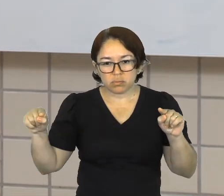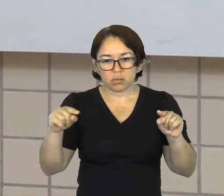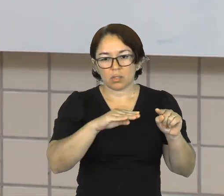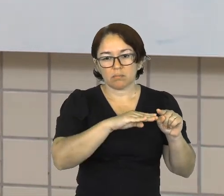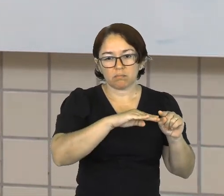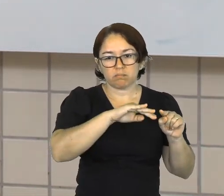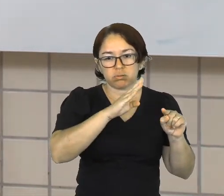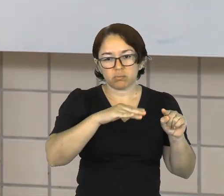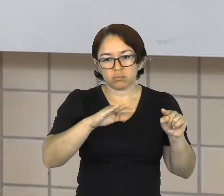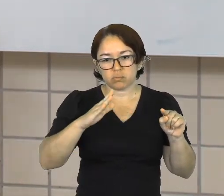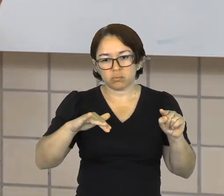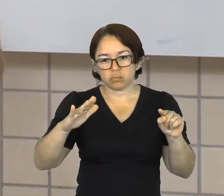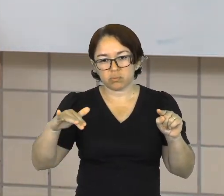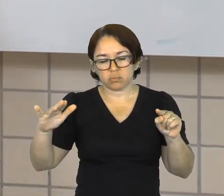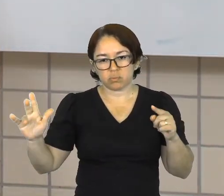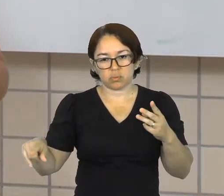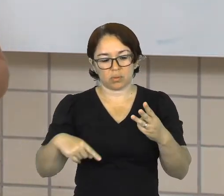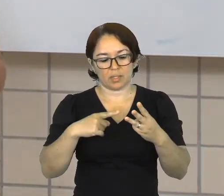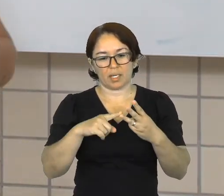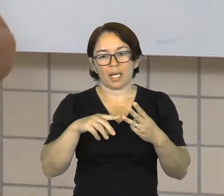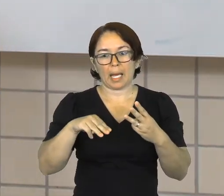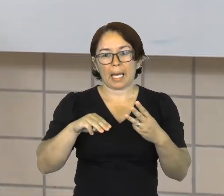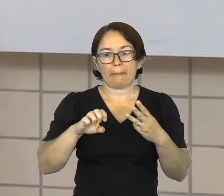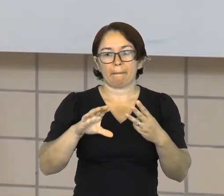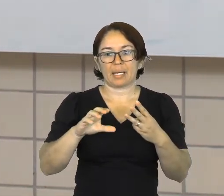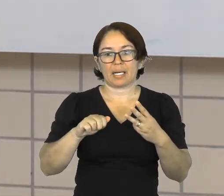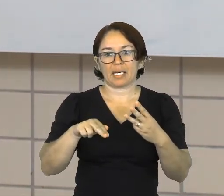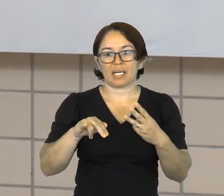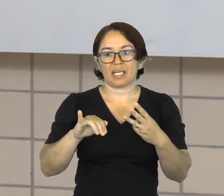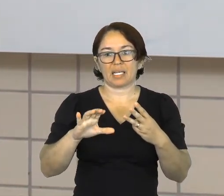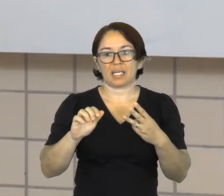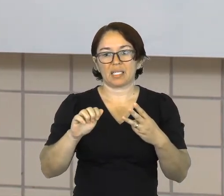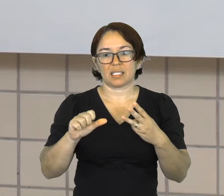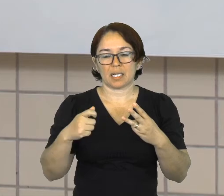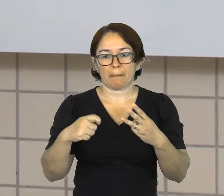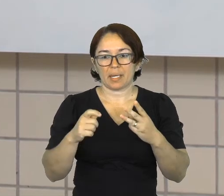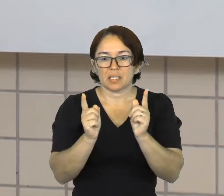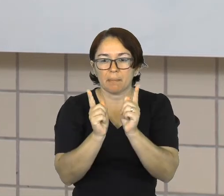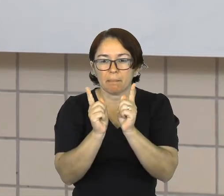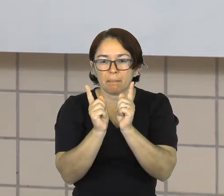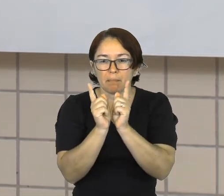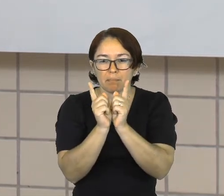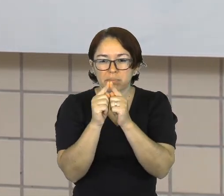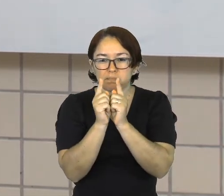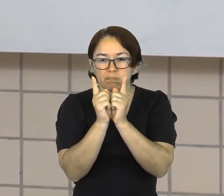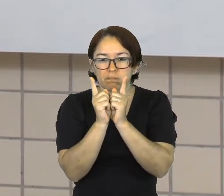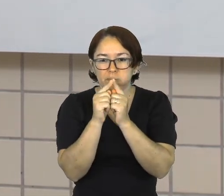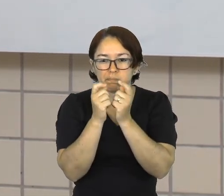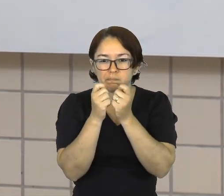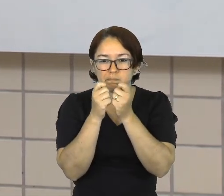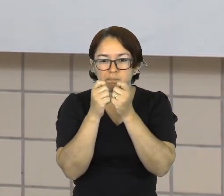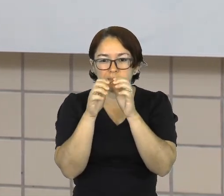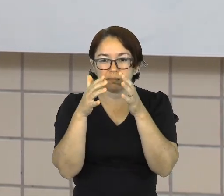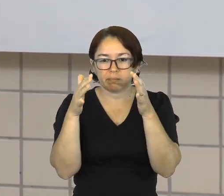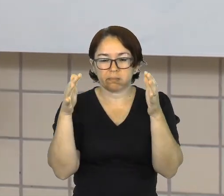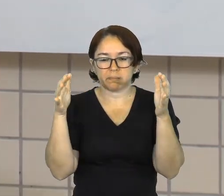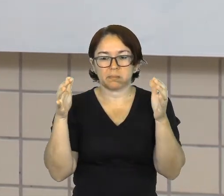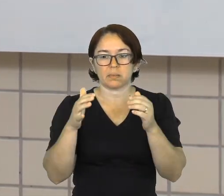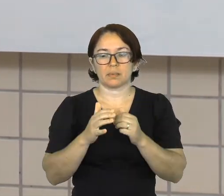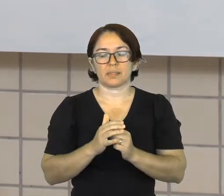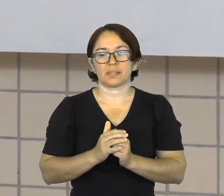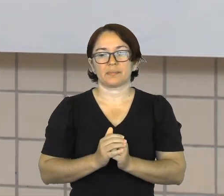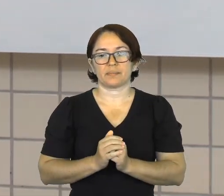gerou. São as ondas mecânicas, que elas precisam de um meio para se propagar, né, de um meio, de uma